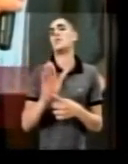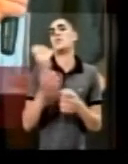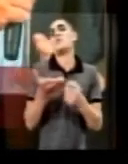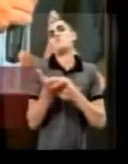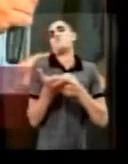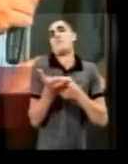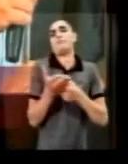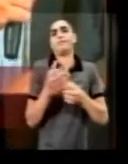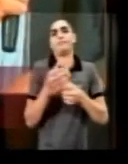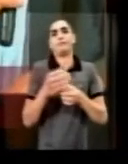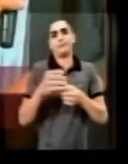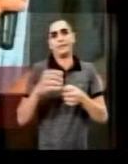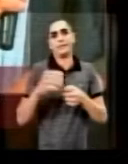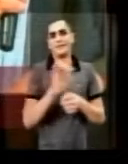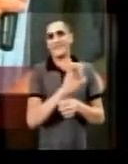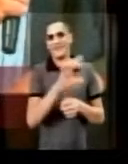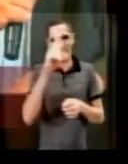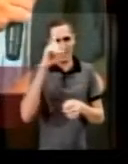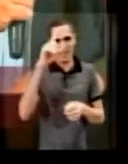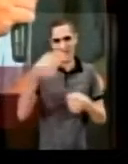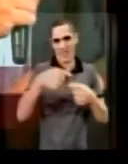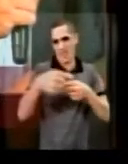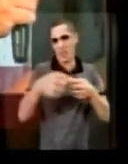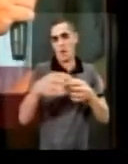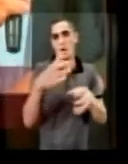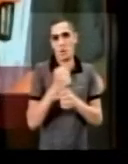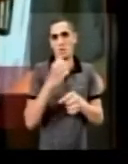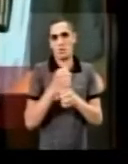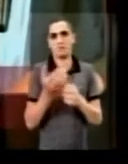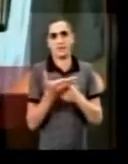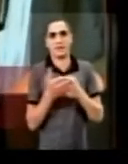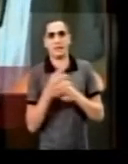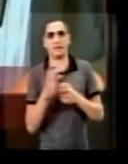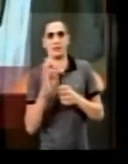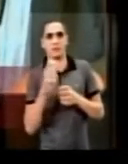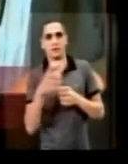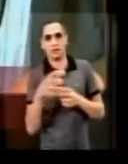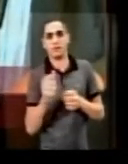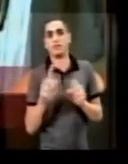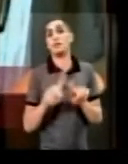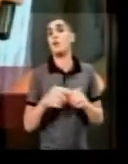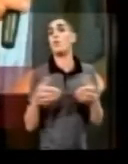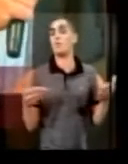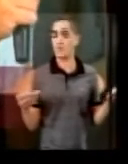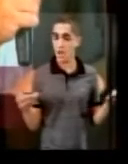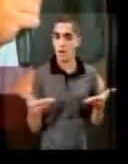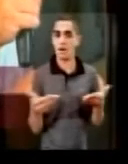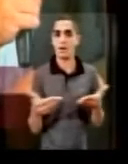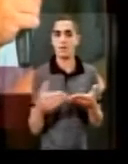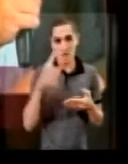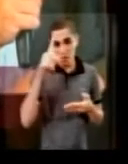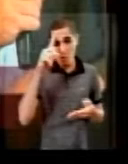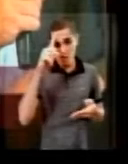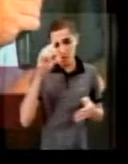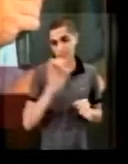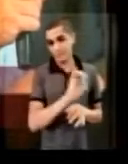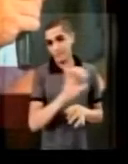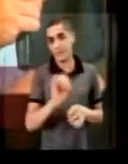mesmo. Quantos nós temos de taxa de ocupação diária? Hoje nós estamos com uma taxa de ocupação de